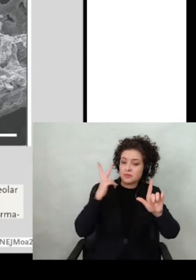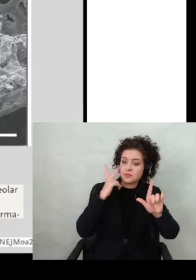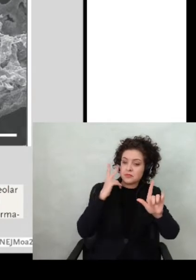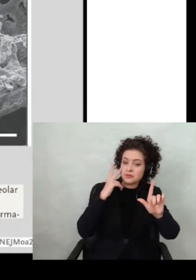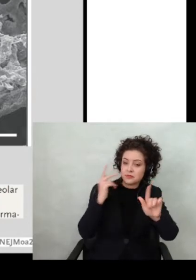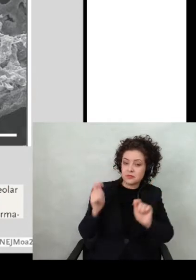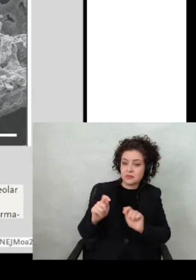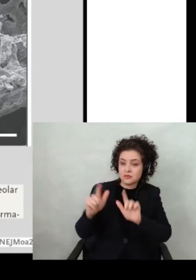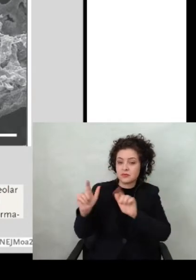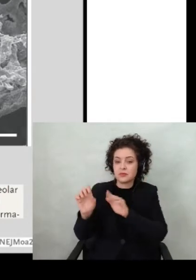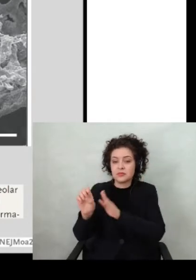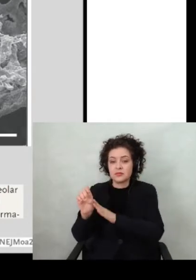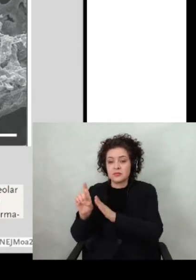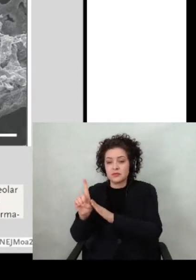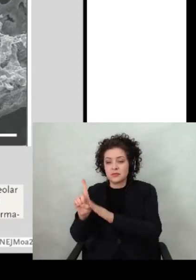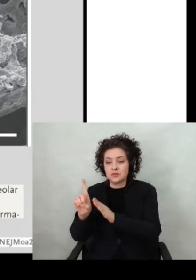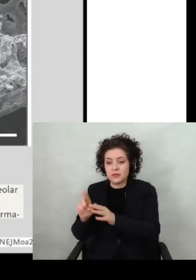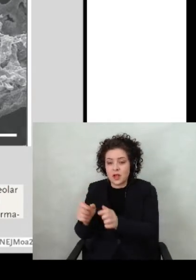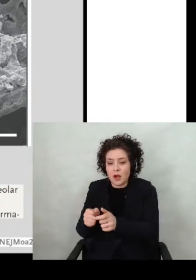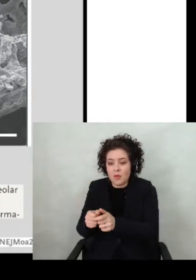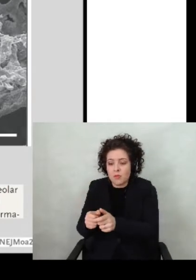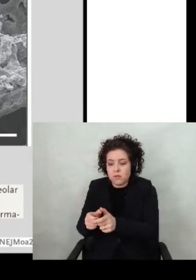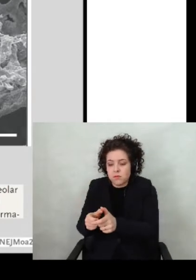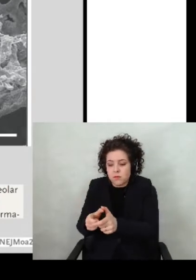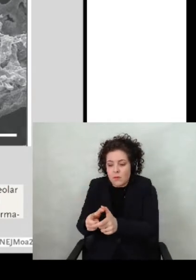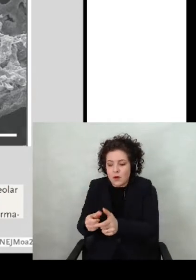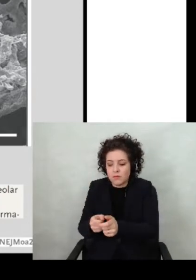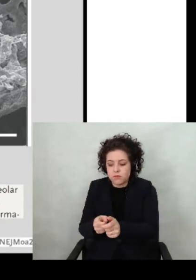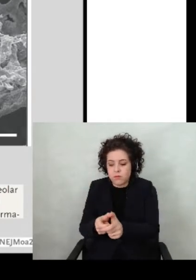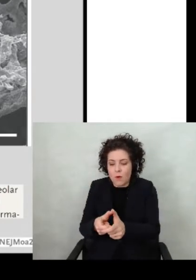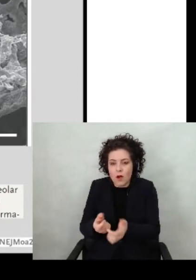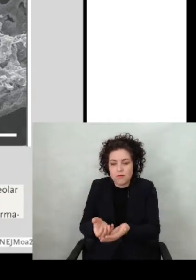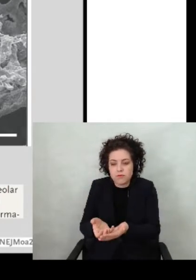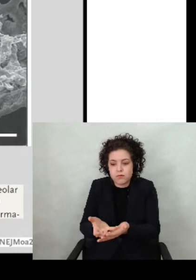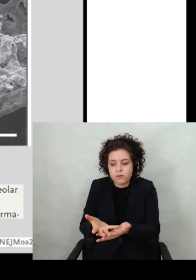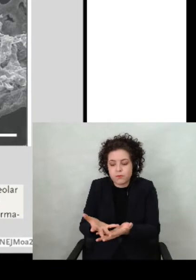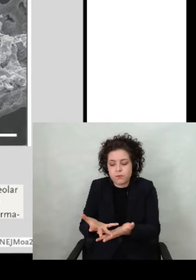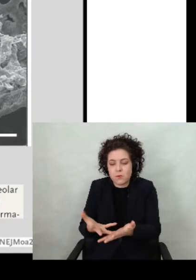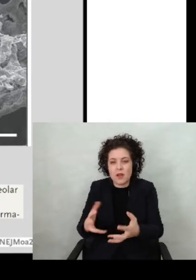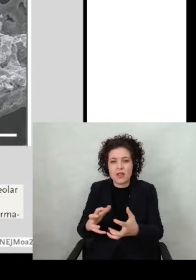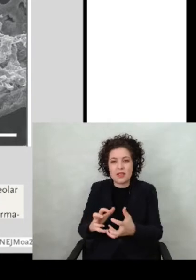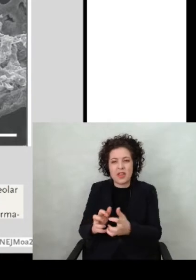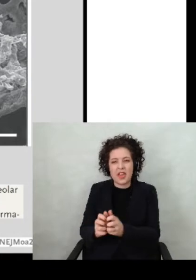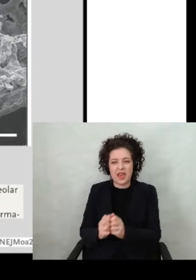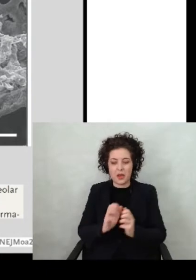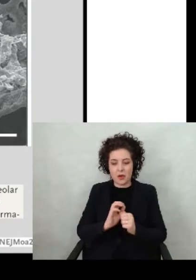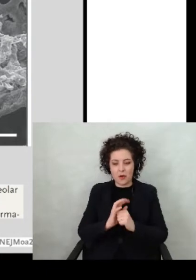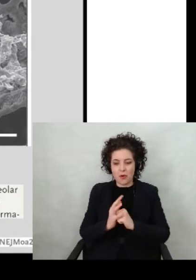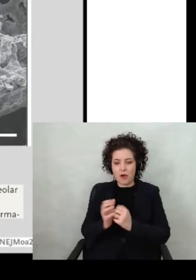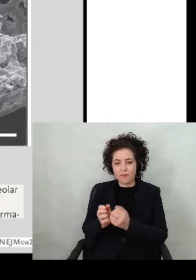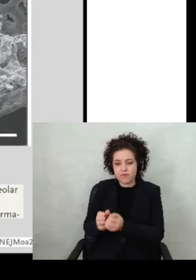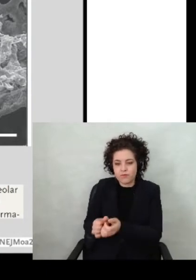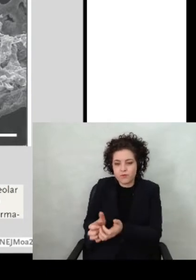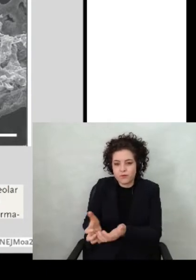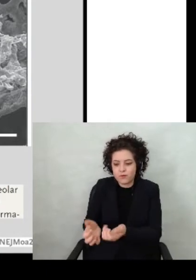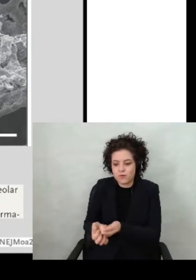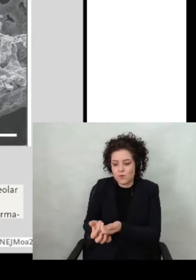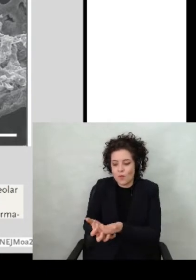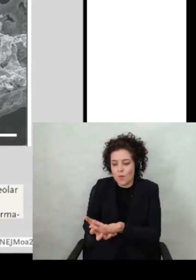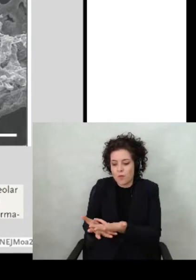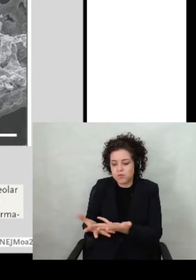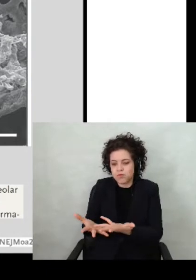direita uma rede capilar pulmonar deteriorada pelo Covid. Vocês imaginam que isso pode gerar, do ponto de vista